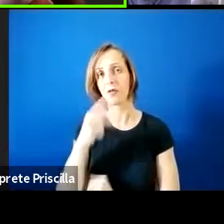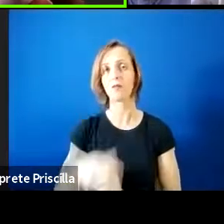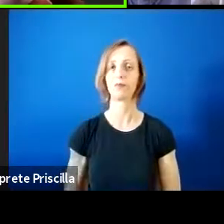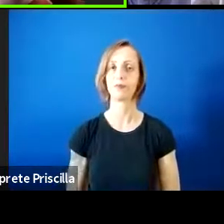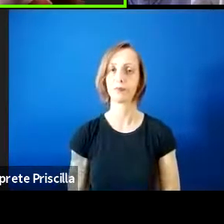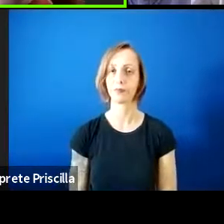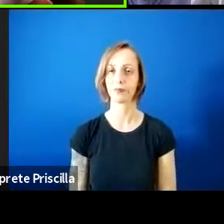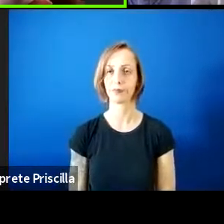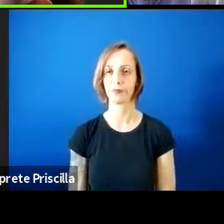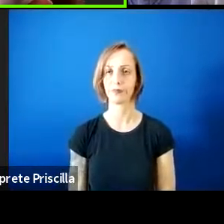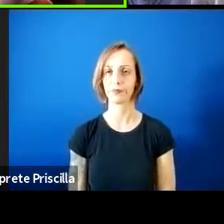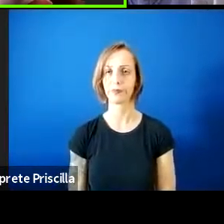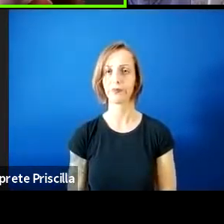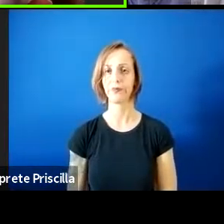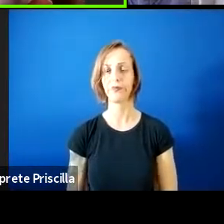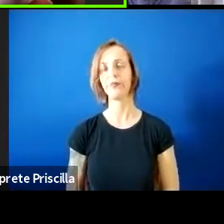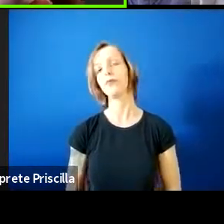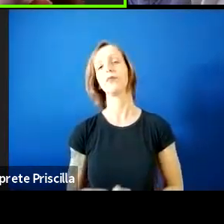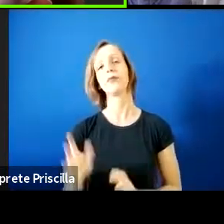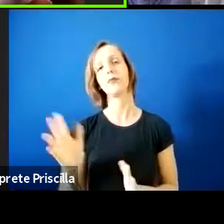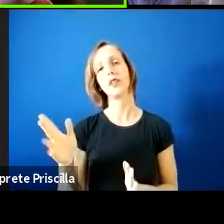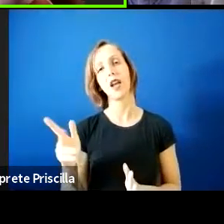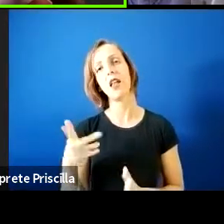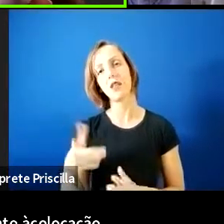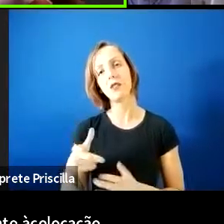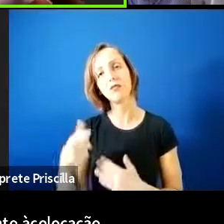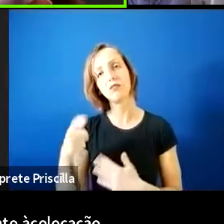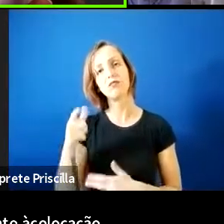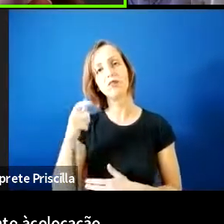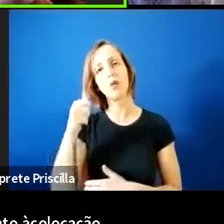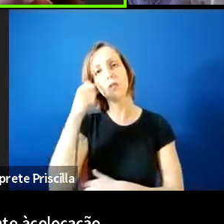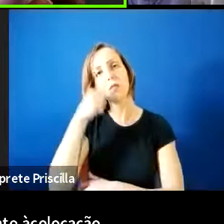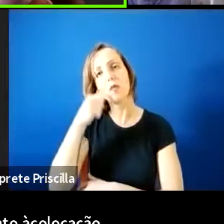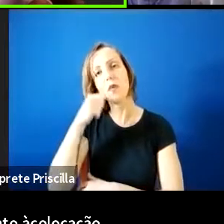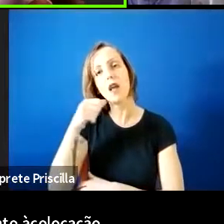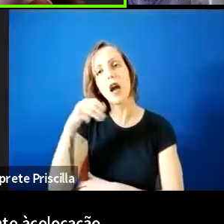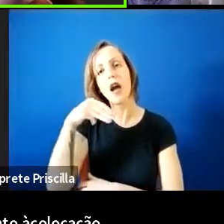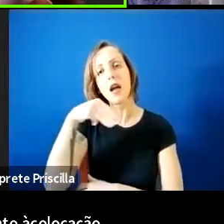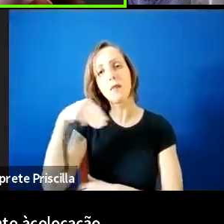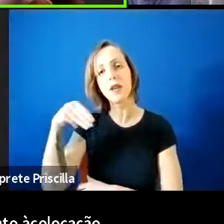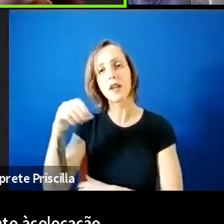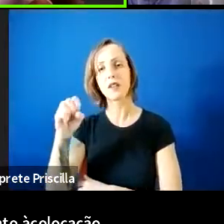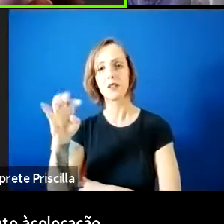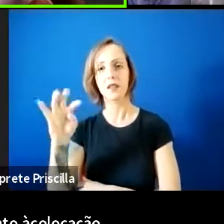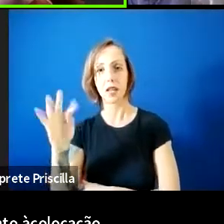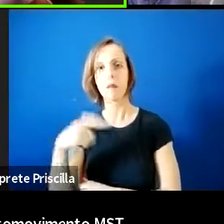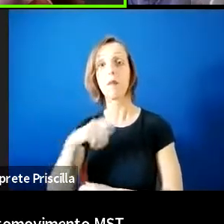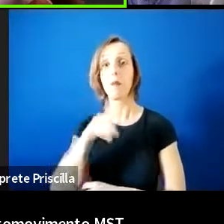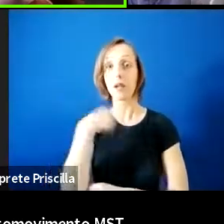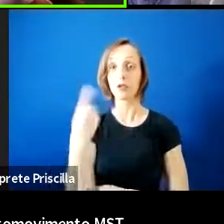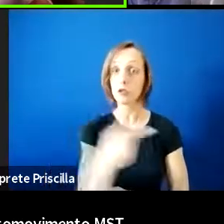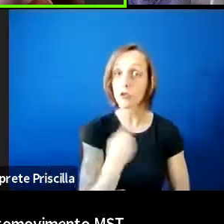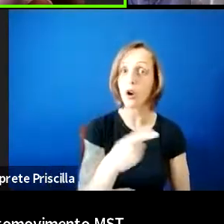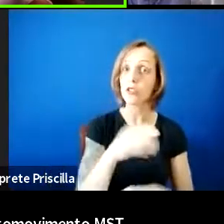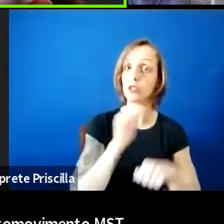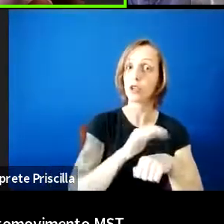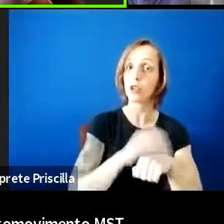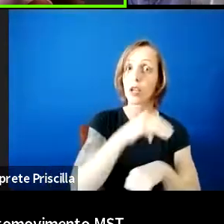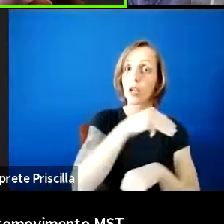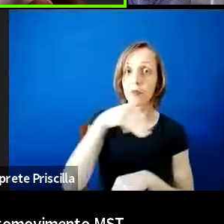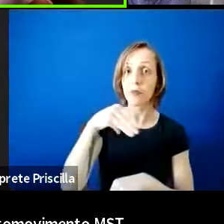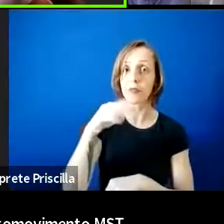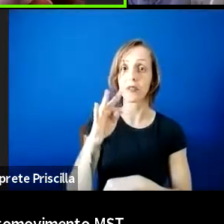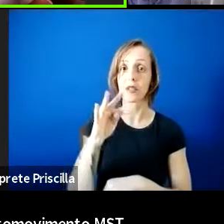colocação dela enquanto movimento, enquanto MST, nós enquanto MPA também, desde o início da nossa luta, desde o início da